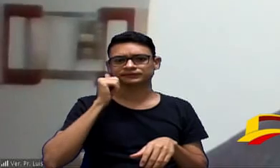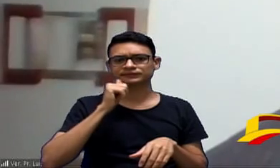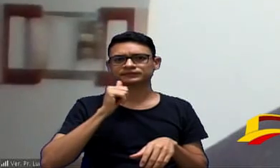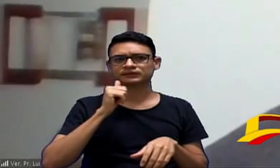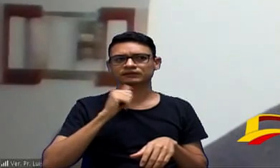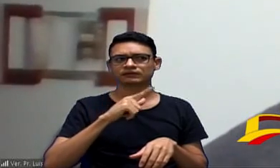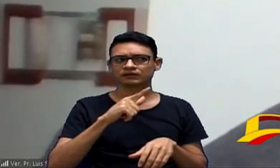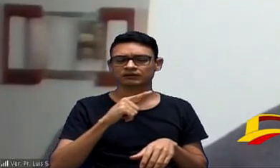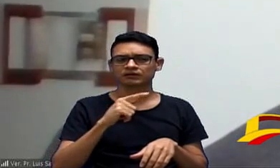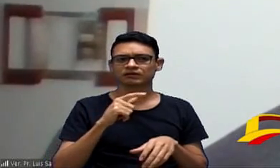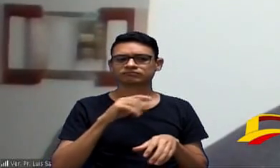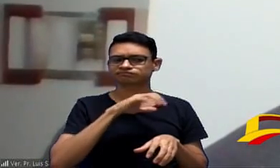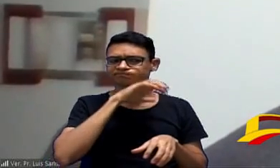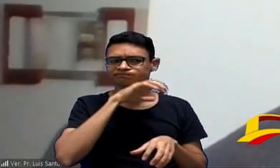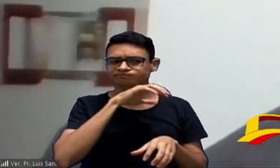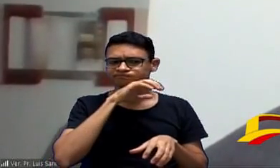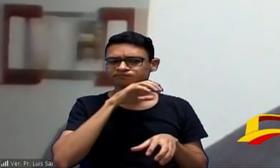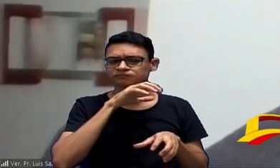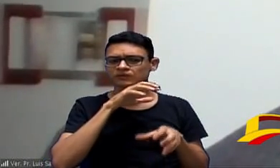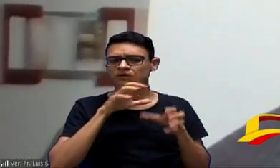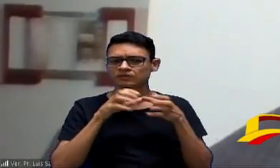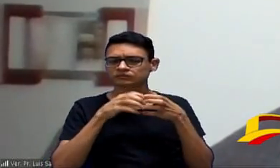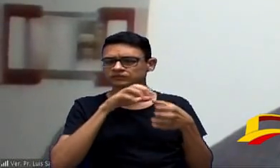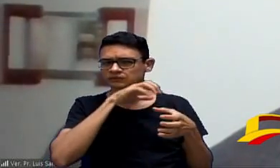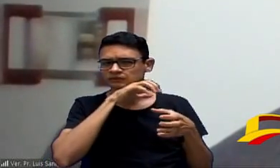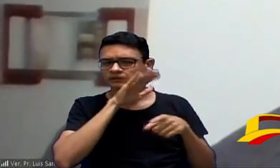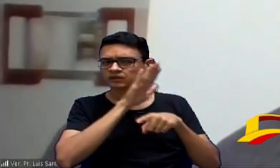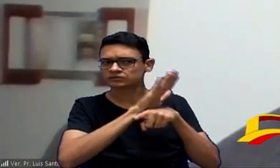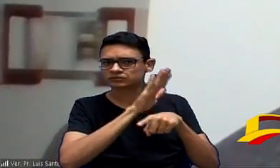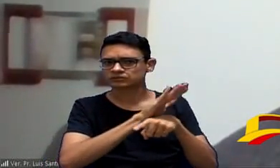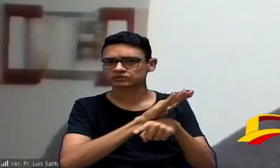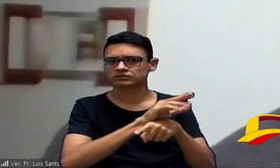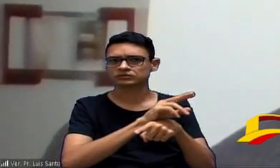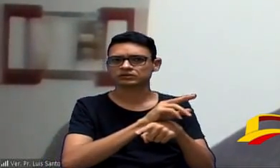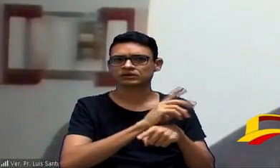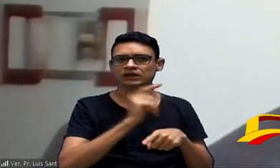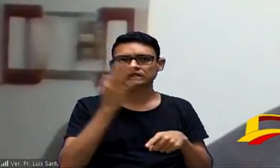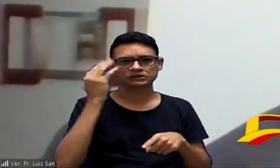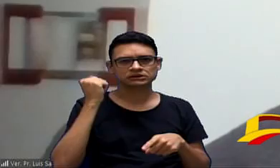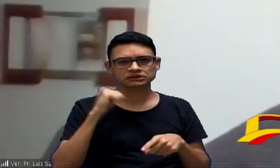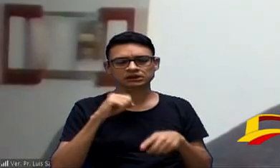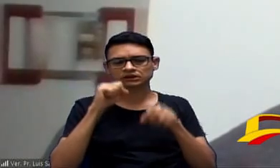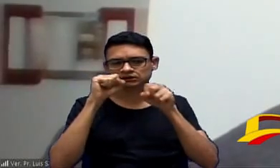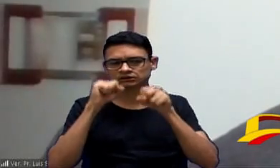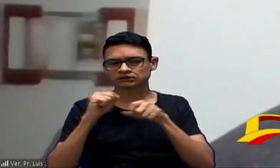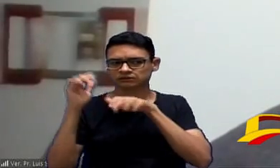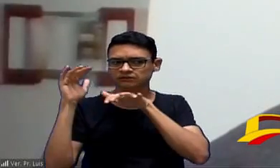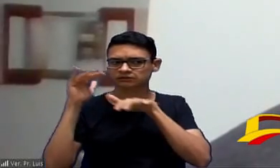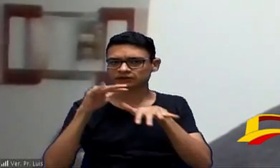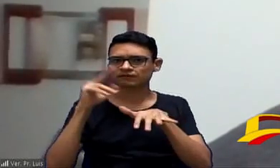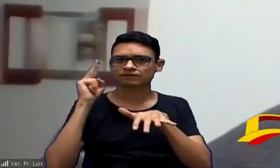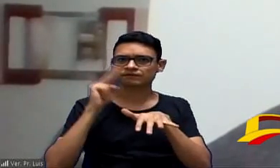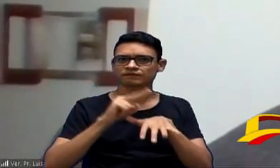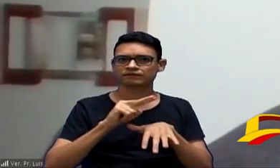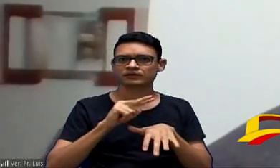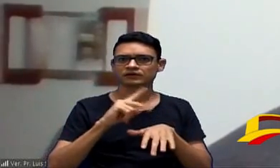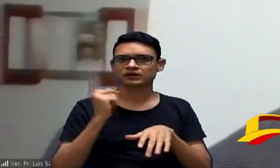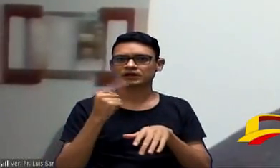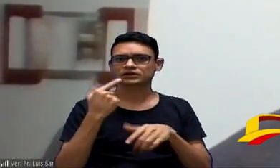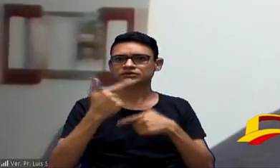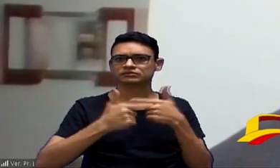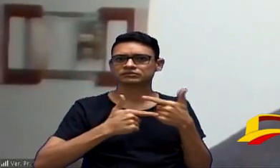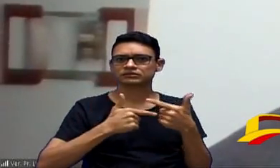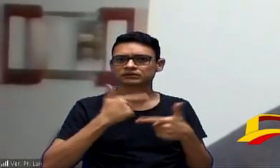OAB, ela pode testemunhar como foi que nós conduzimos a audiência. Eu tinha feito um propósito e eu tinha dado a